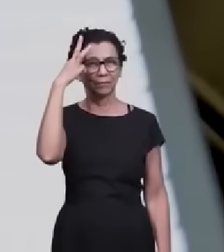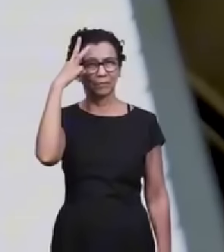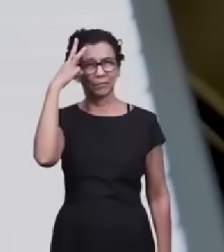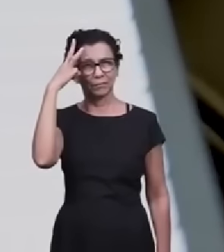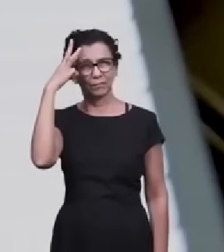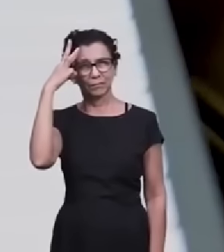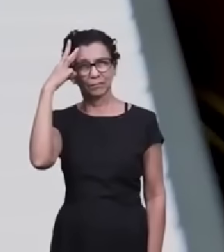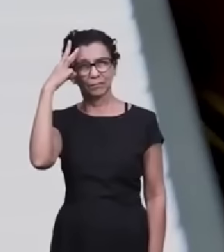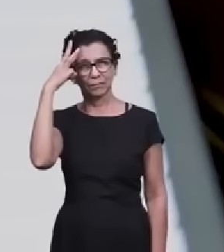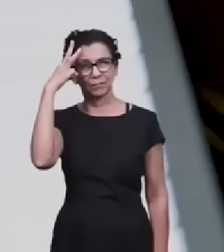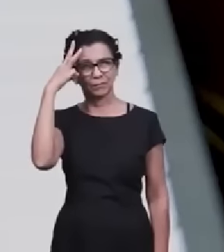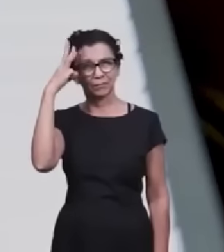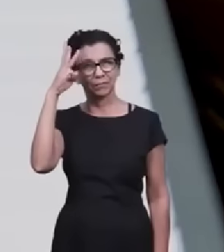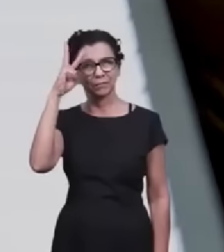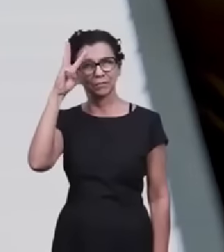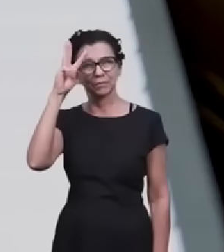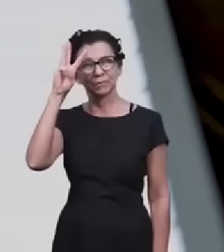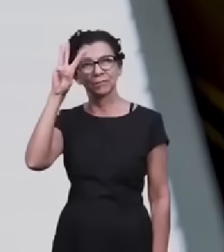morrendo,